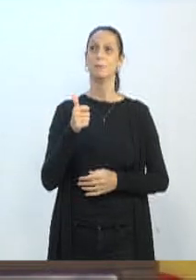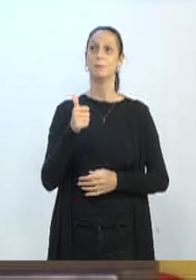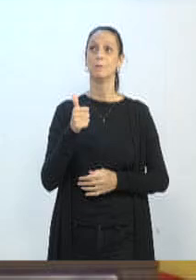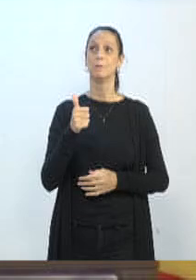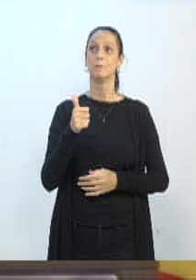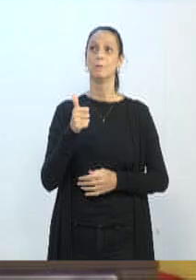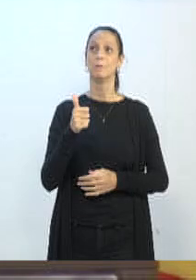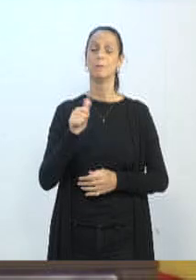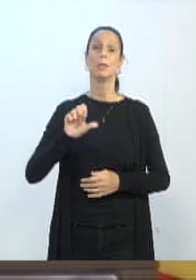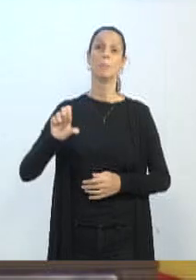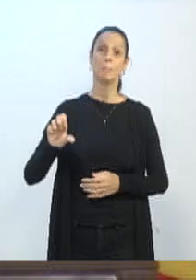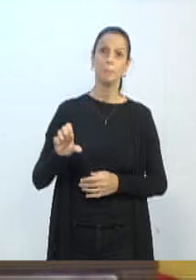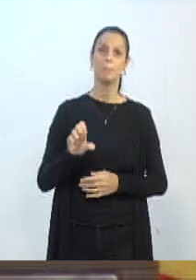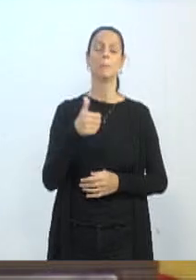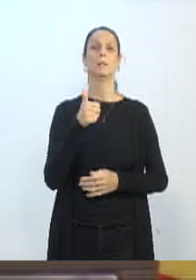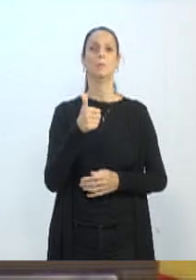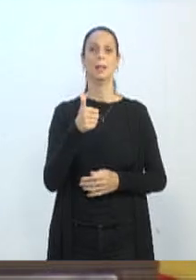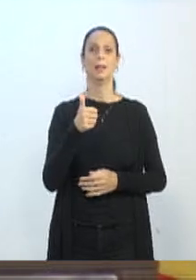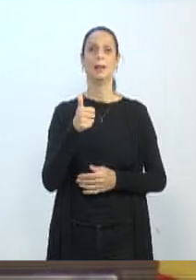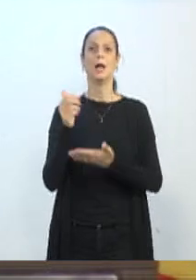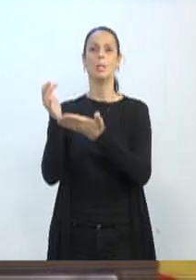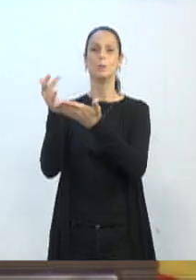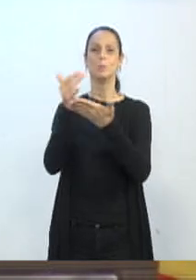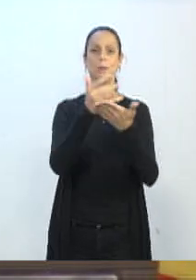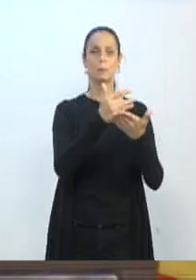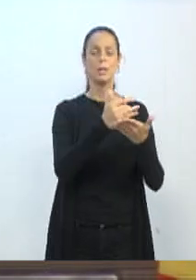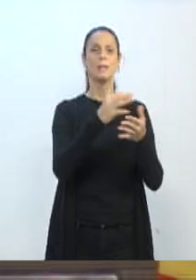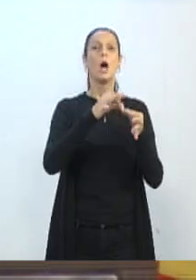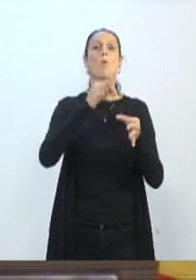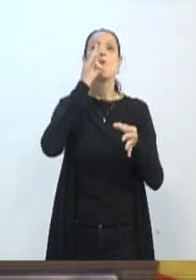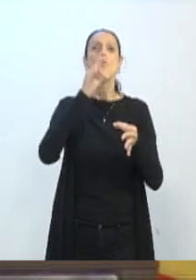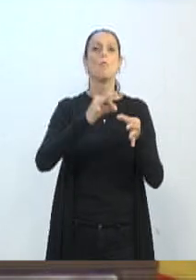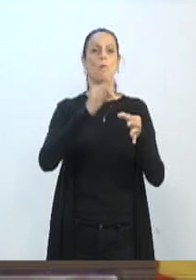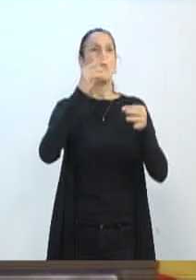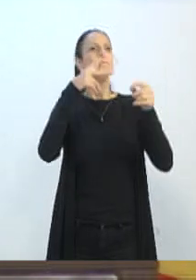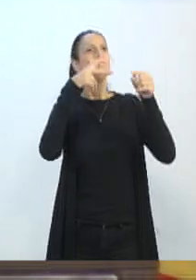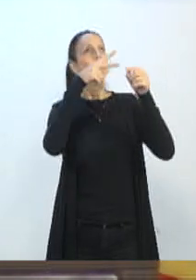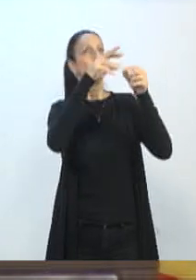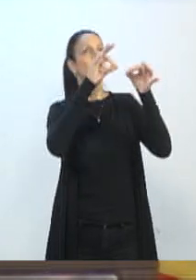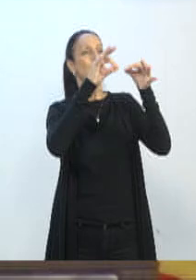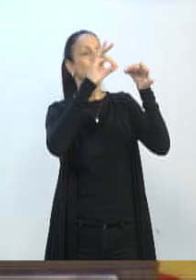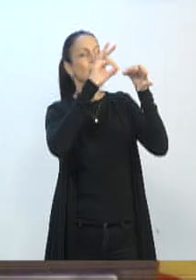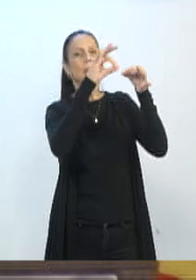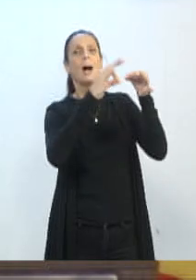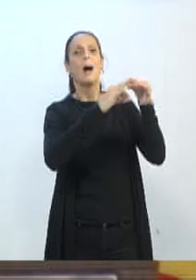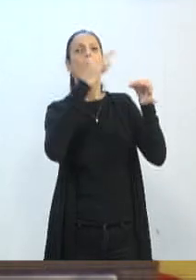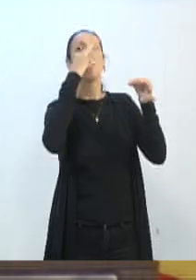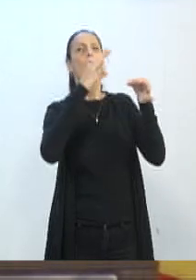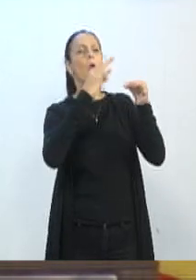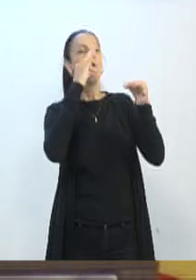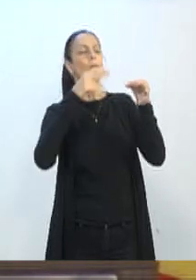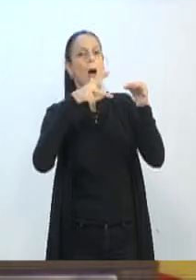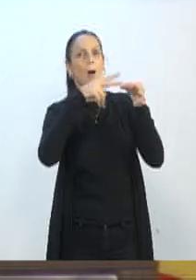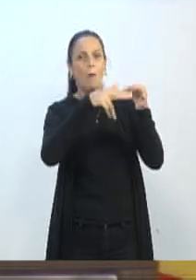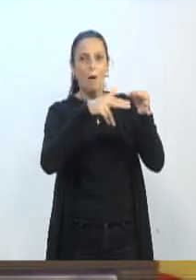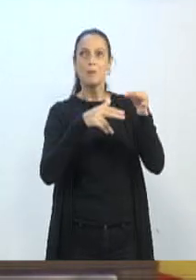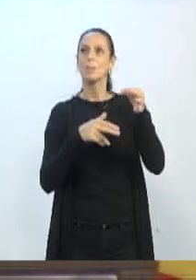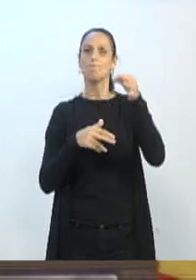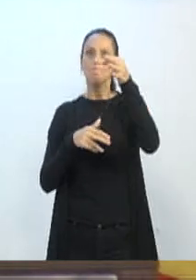a primeira colheita da Uva moscato da região da Nova Rússia presidente